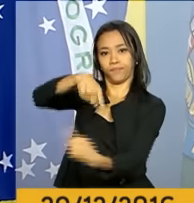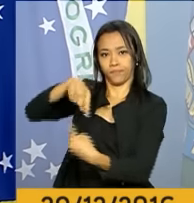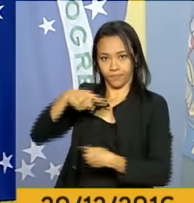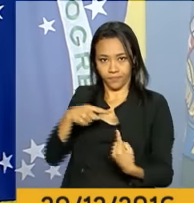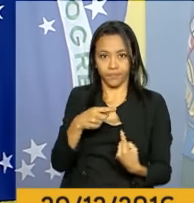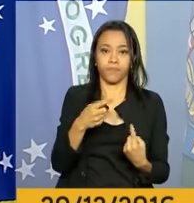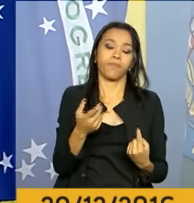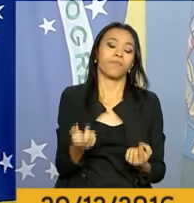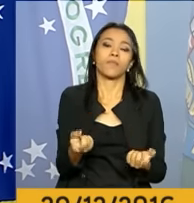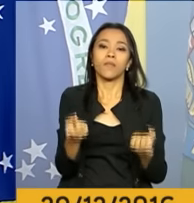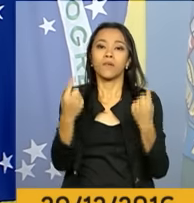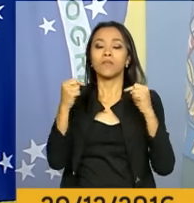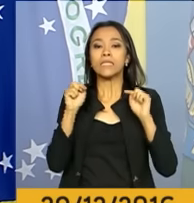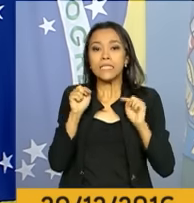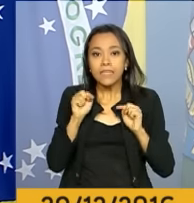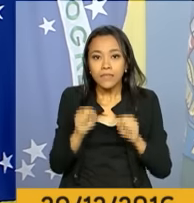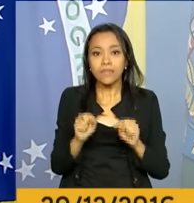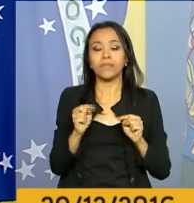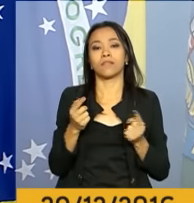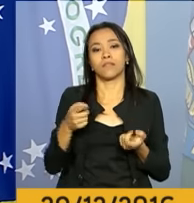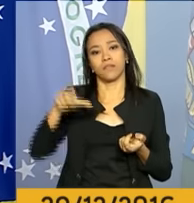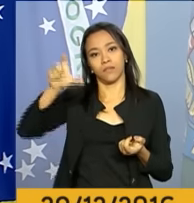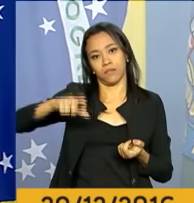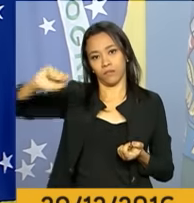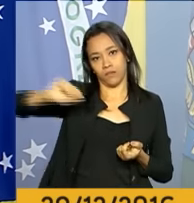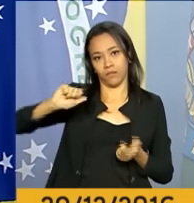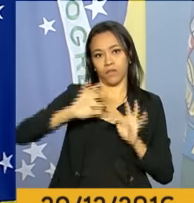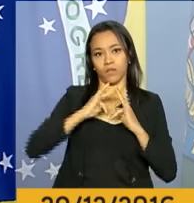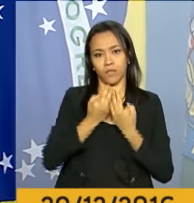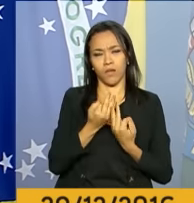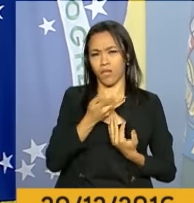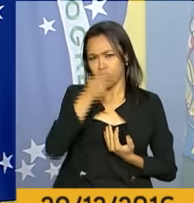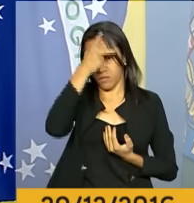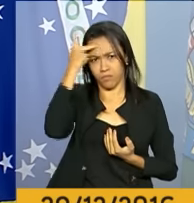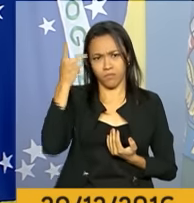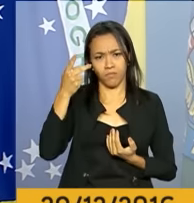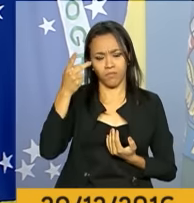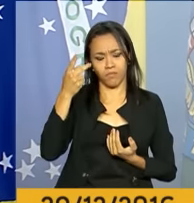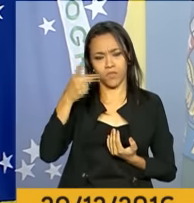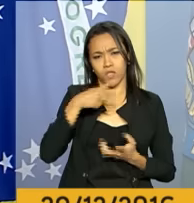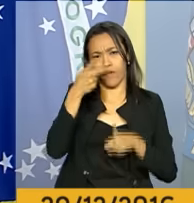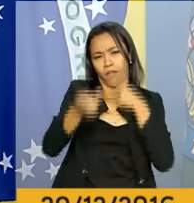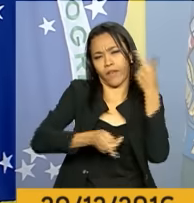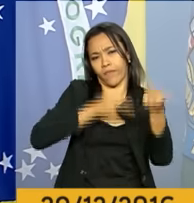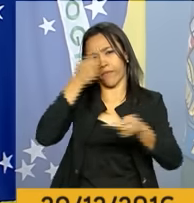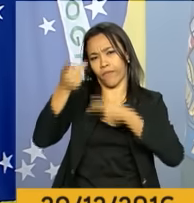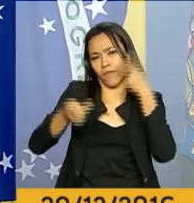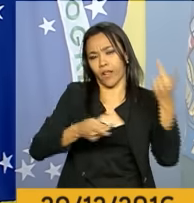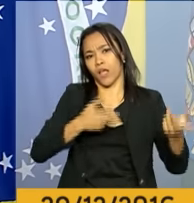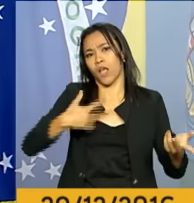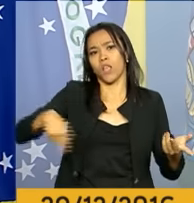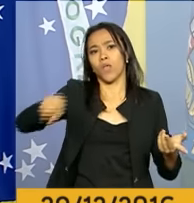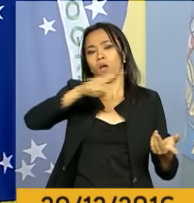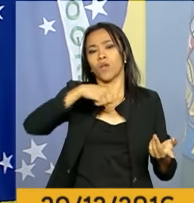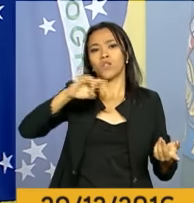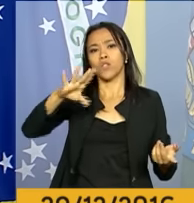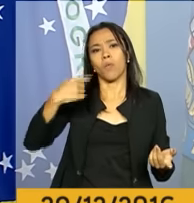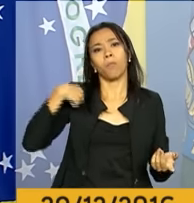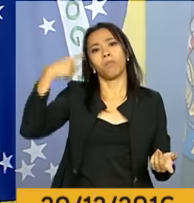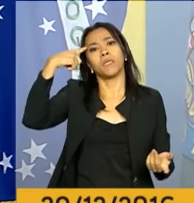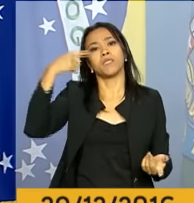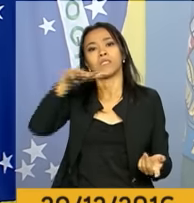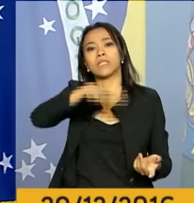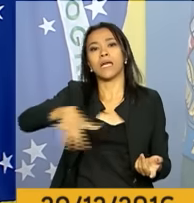nesse plano social como muito se fala que nós só pensamos no digamos na responsabilidade